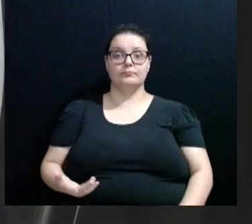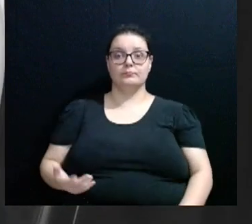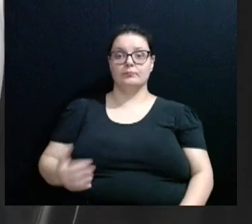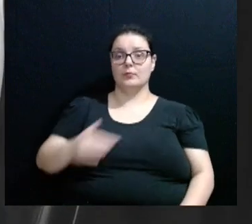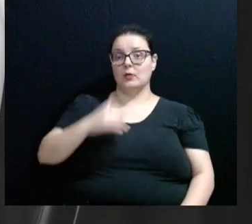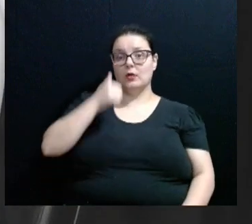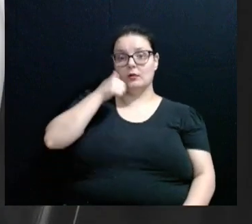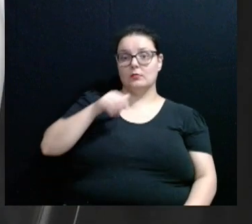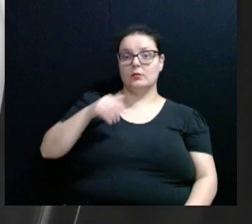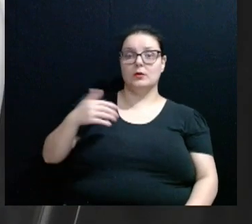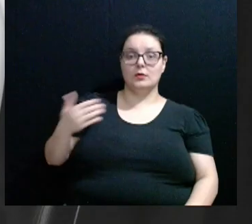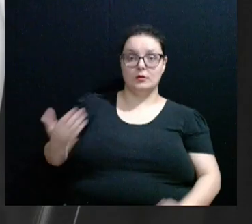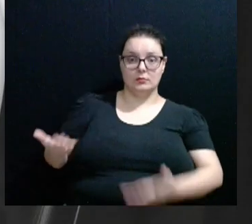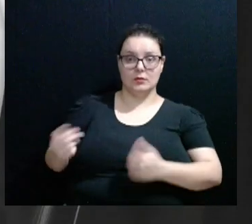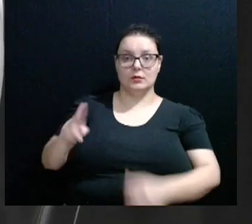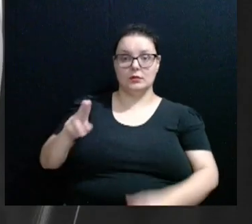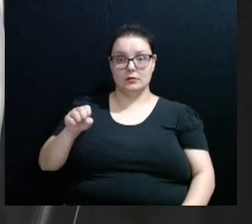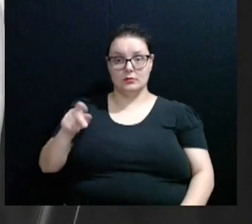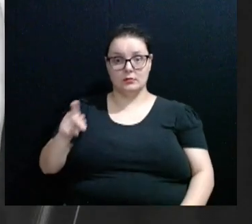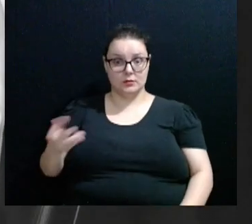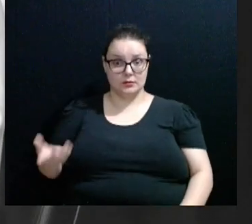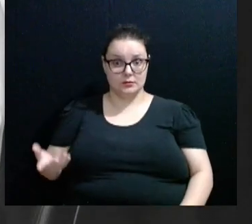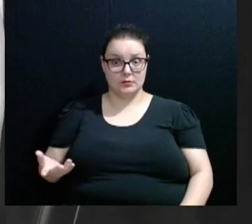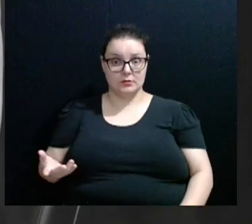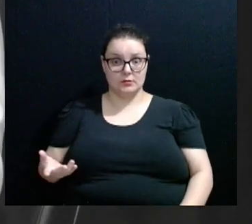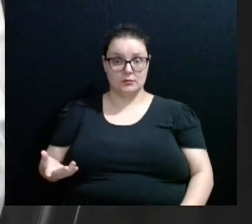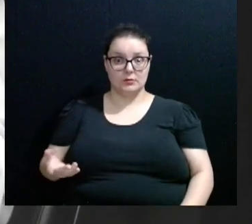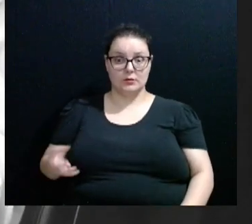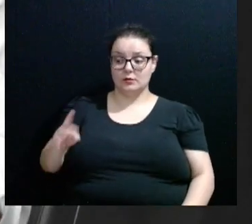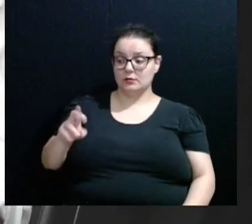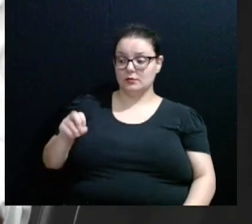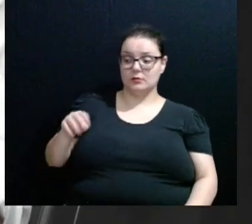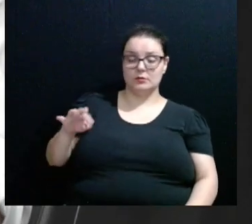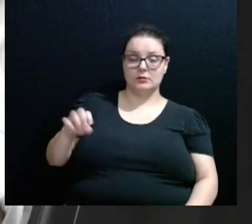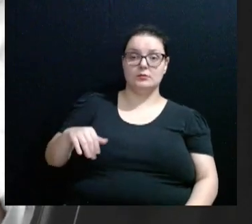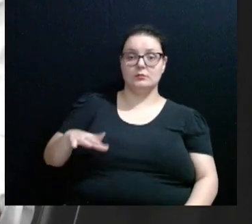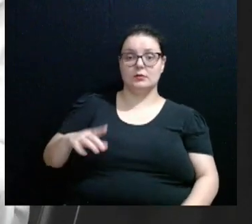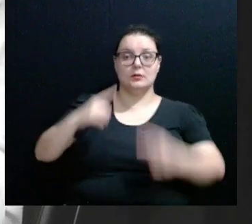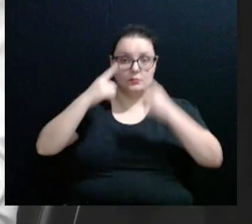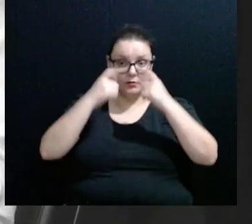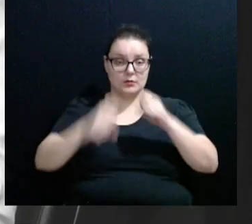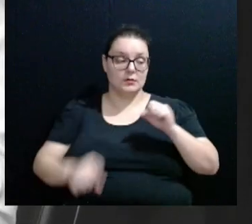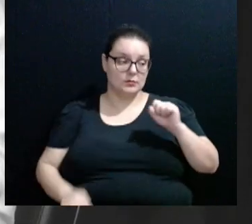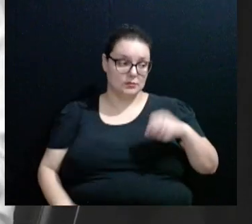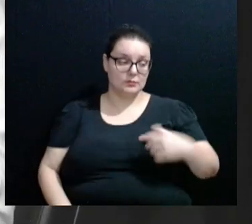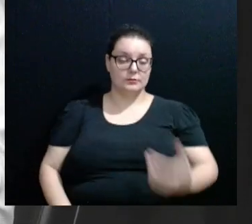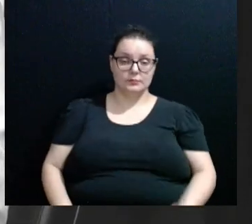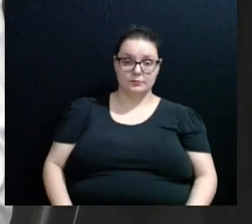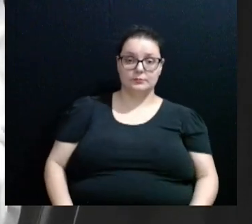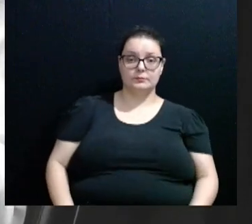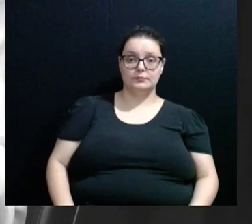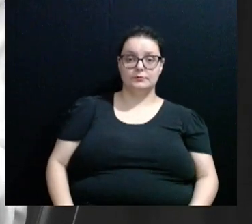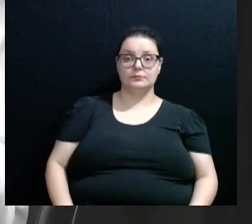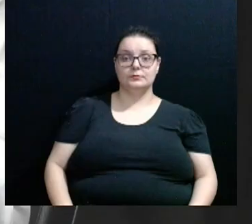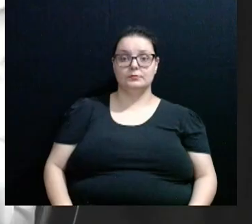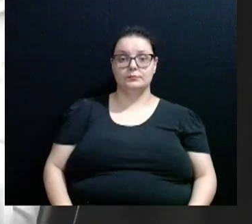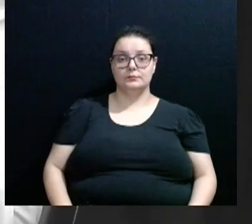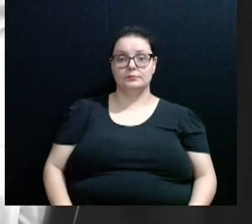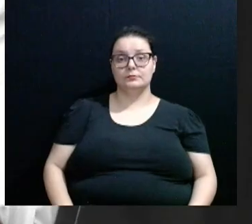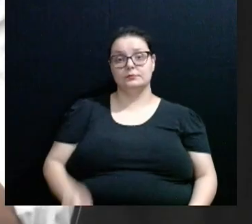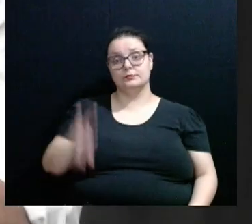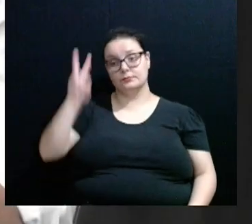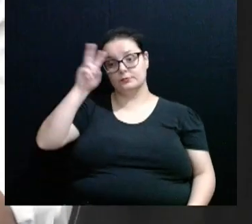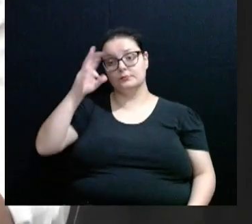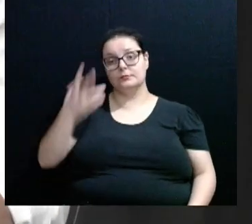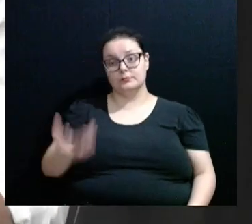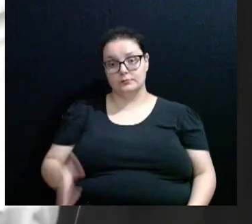menina lá na USP, e os trotes estavam cada vez mais violentos. Sim. E era aquela história, vamos tirar a